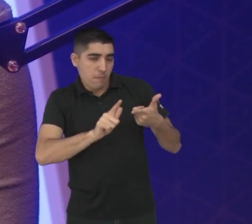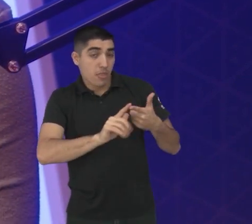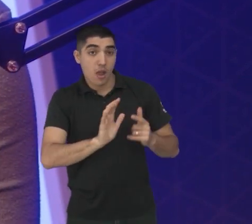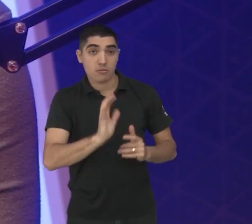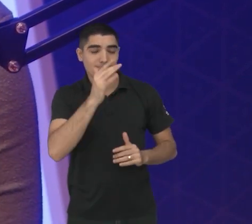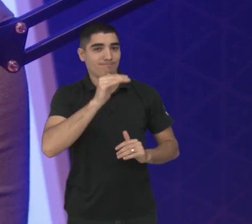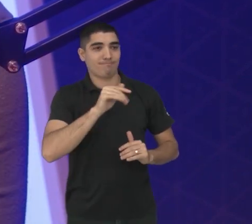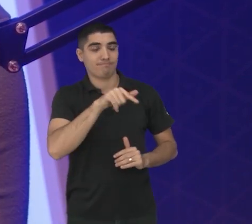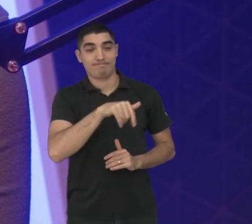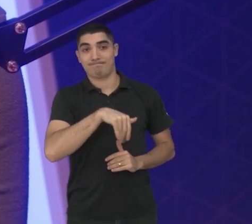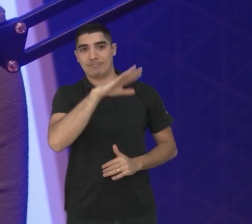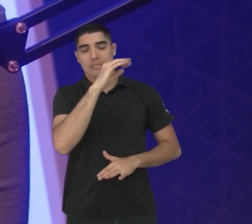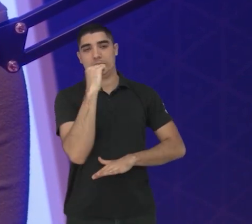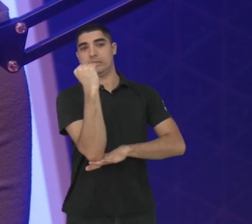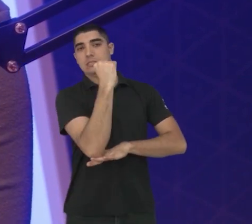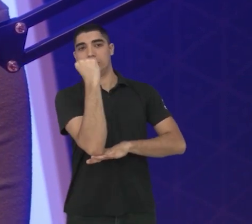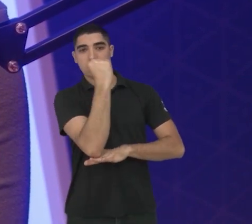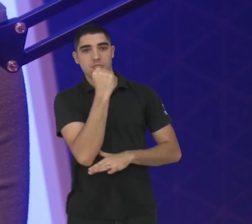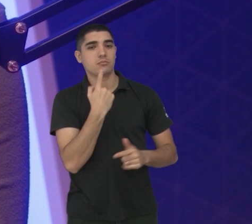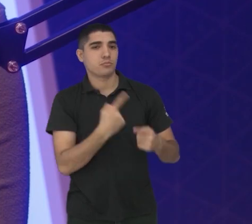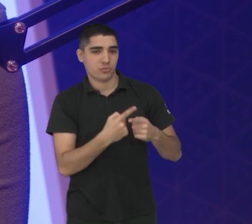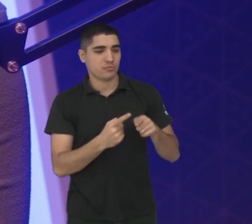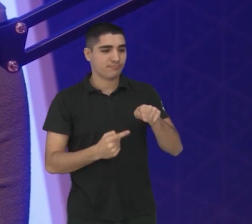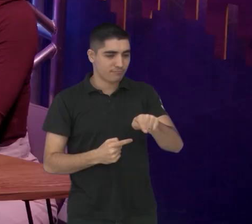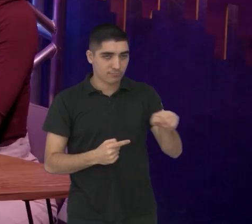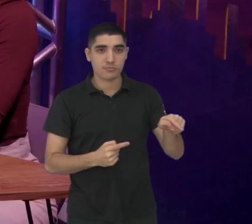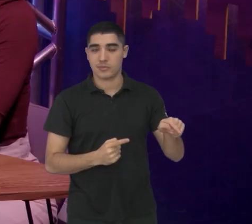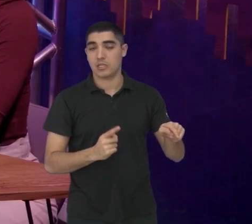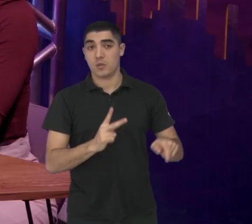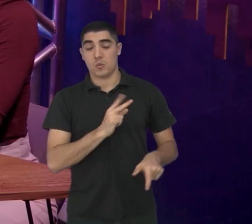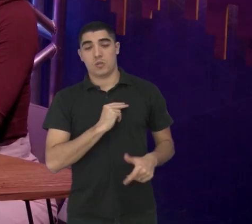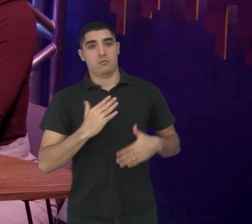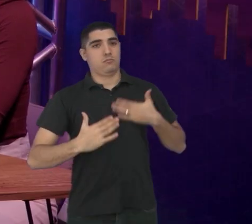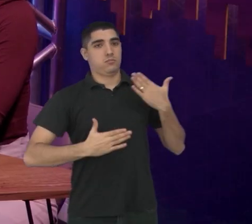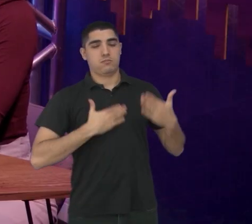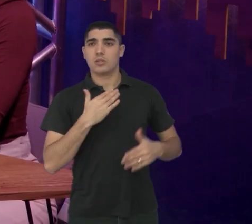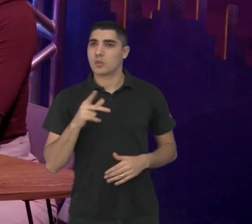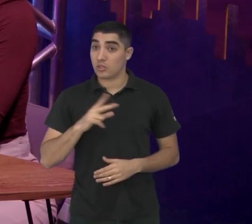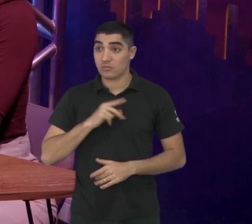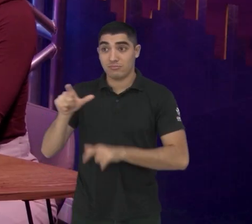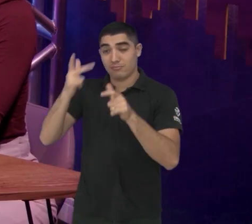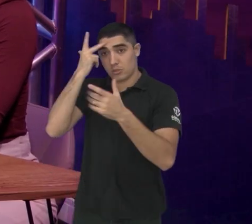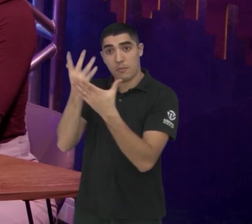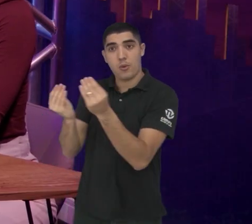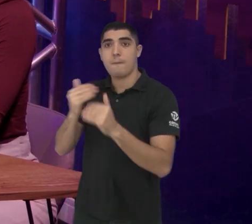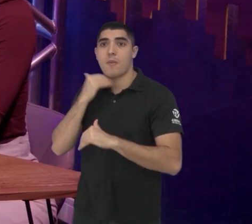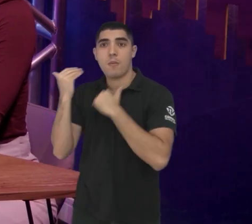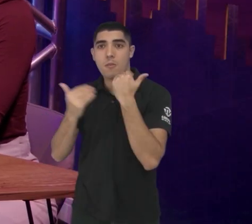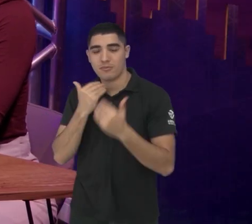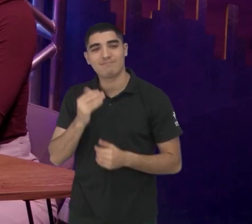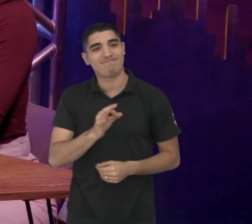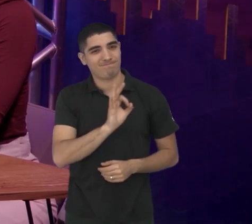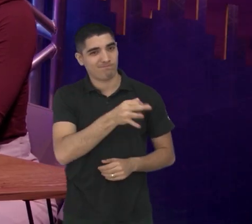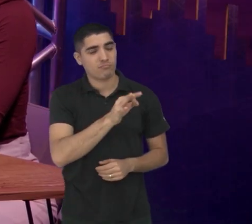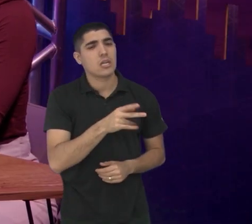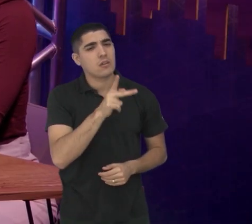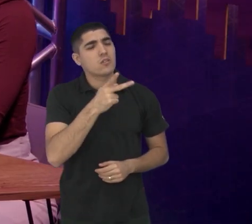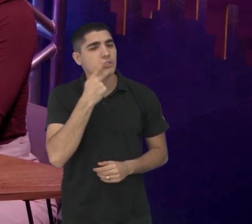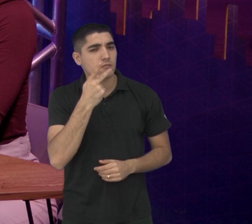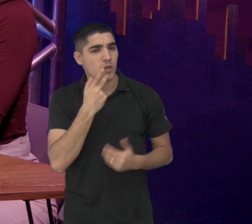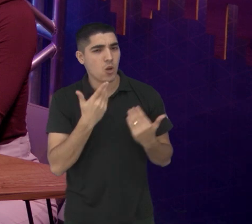né, ganharam destaque, porque realmente eles tiveram, né, foram assustadores, aterrorizantes. Né? Exatamente. E você